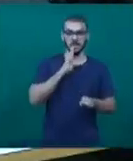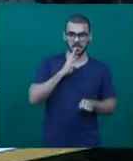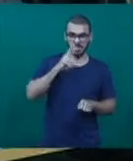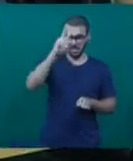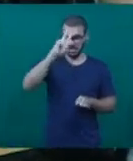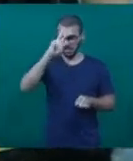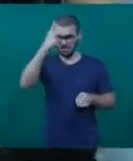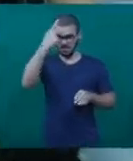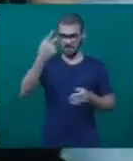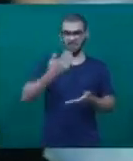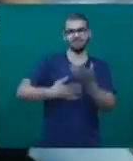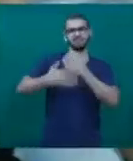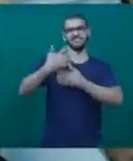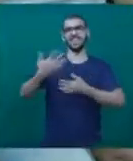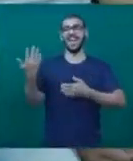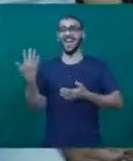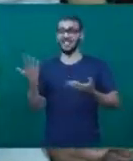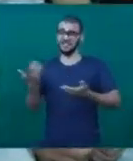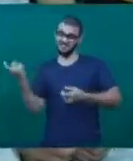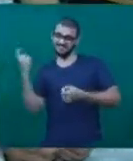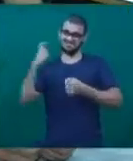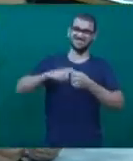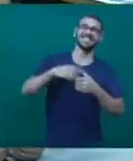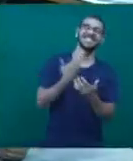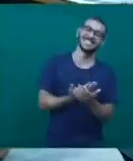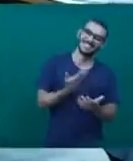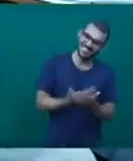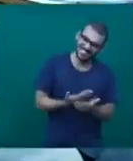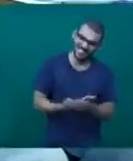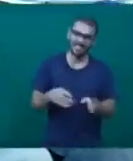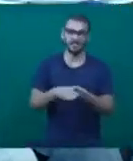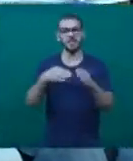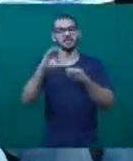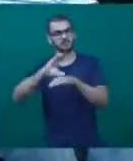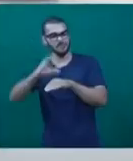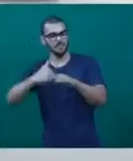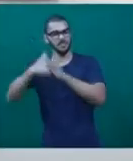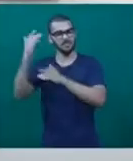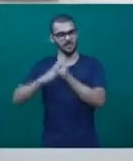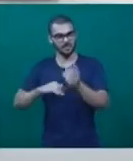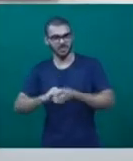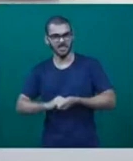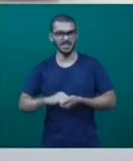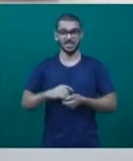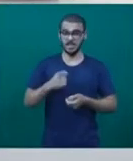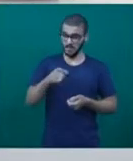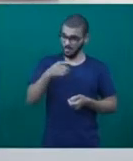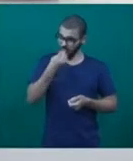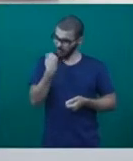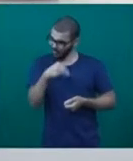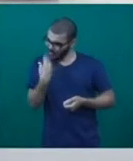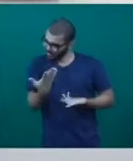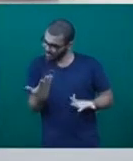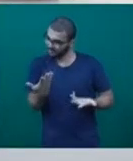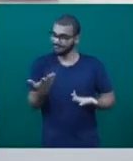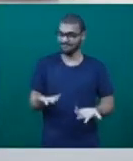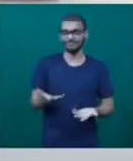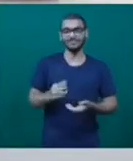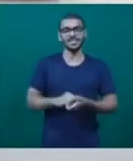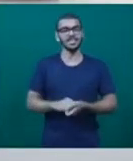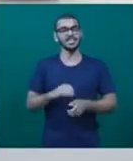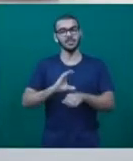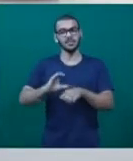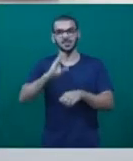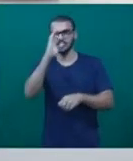histórias de trabalhadores que voltaram para as salas de aula e também para os cursos profissionalizantes. Quem sabe você não aproveita também essa chance? Os cursos